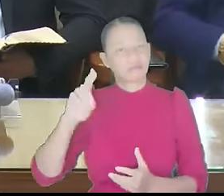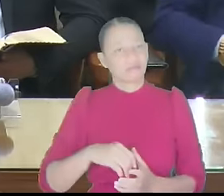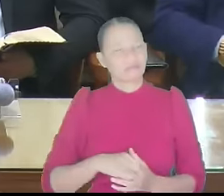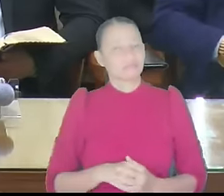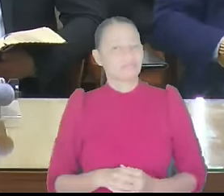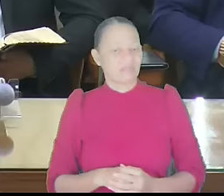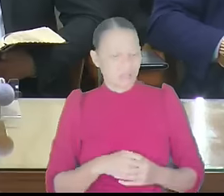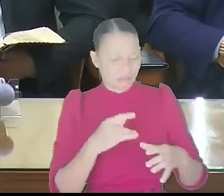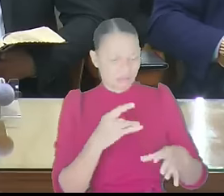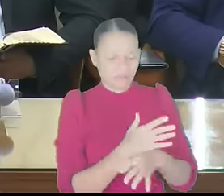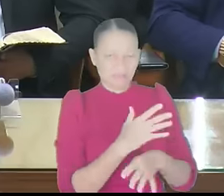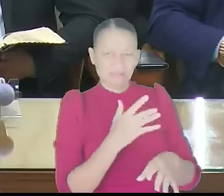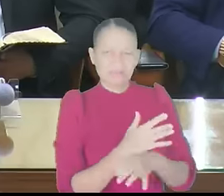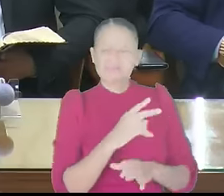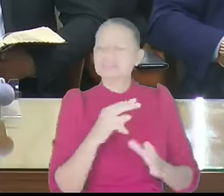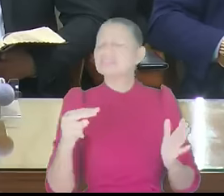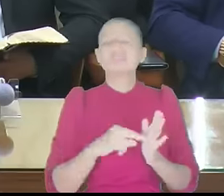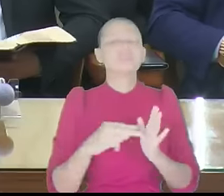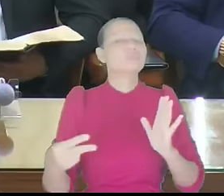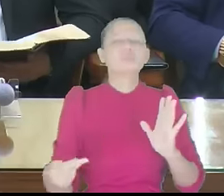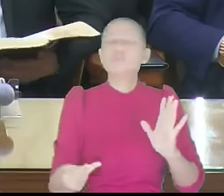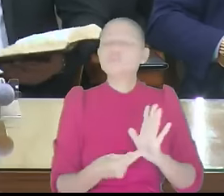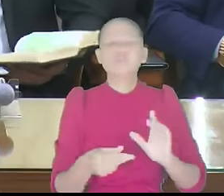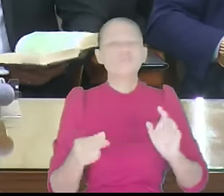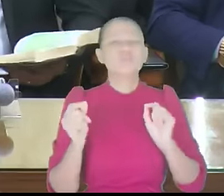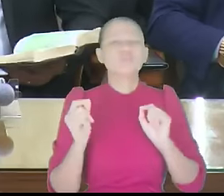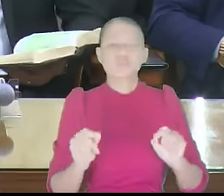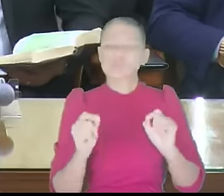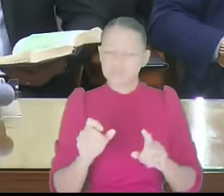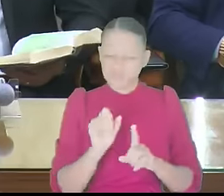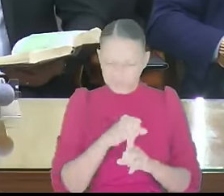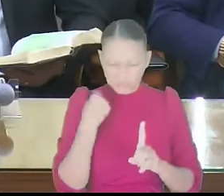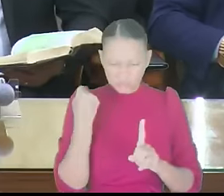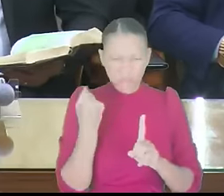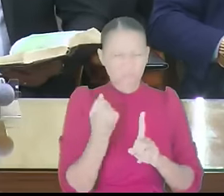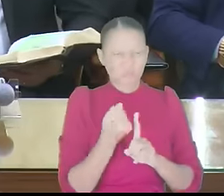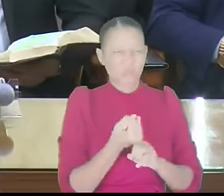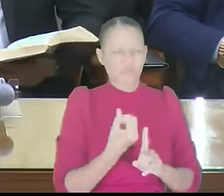A cidade representa a sociedade que quer viver